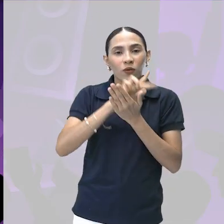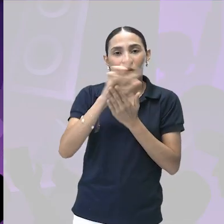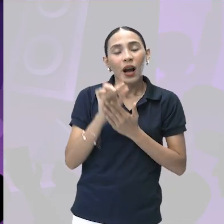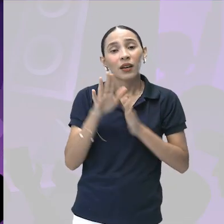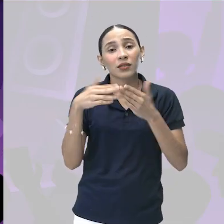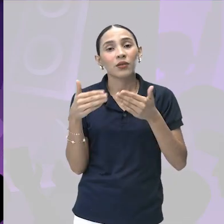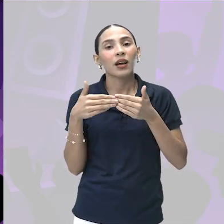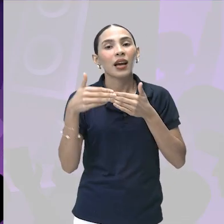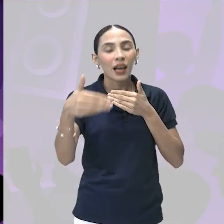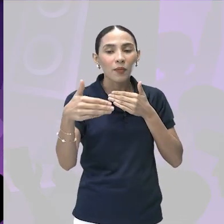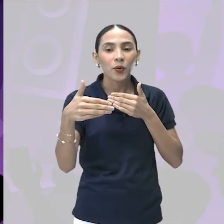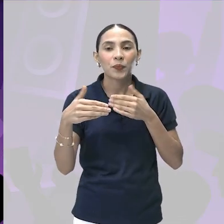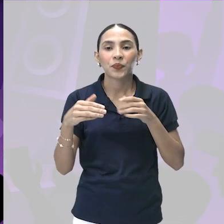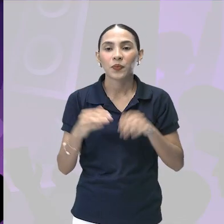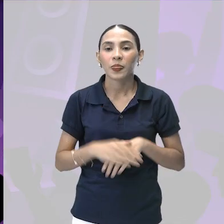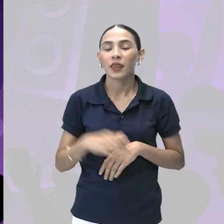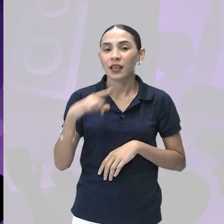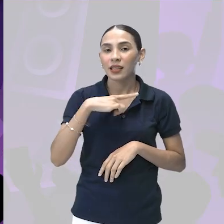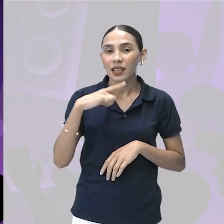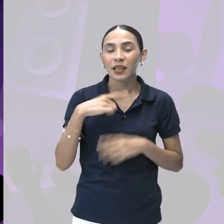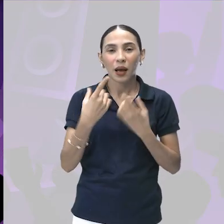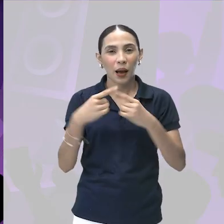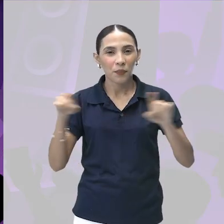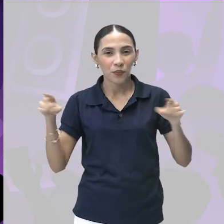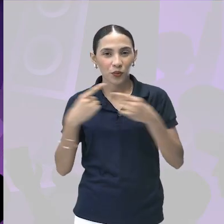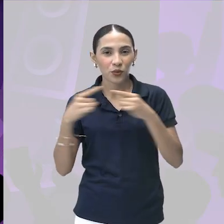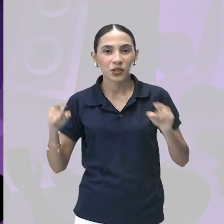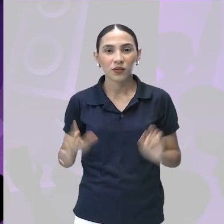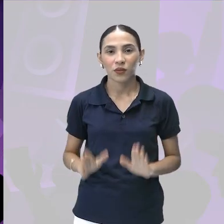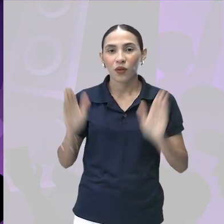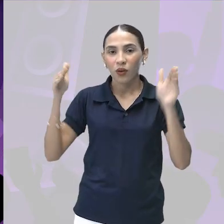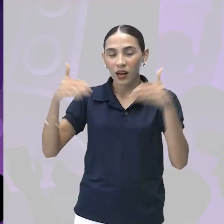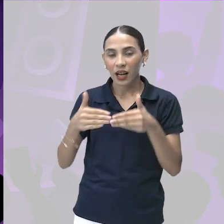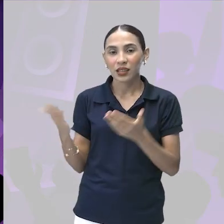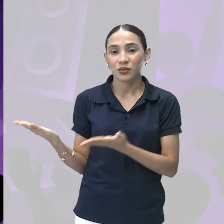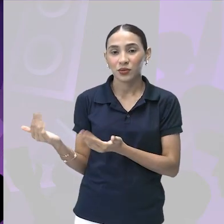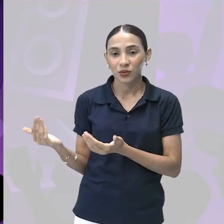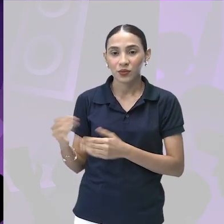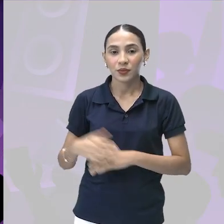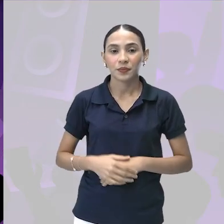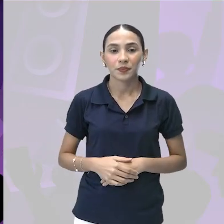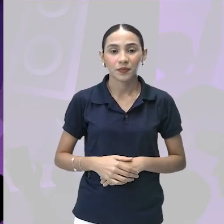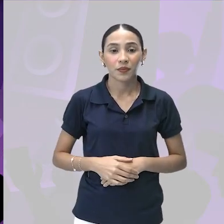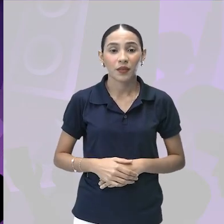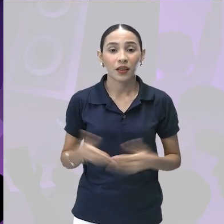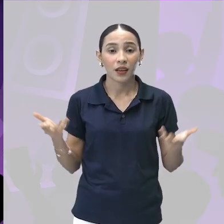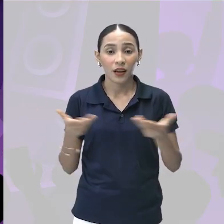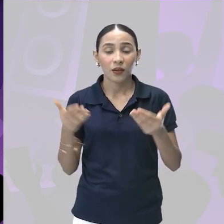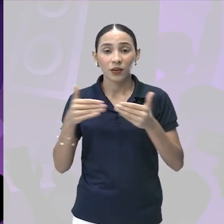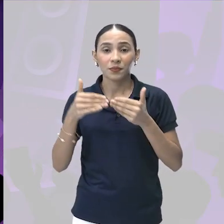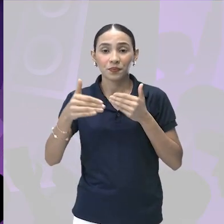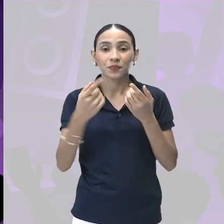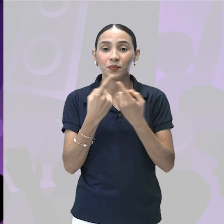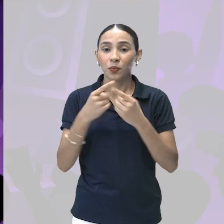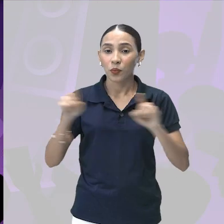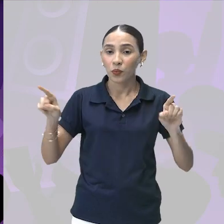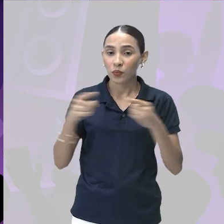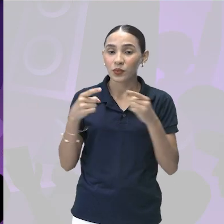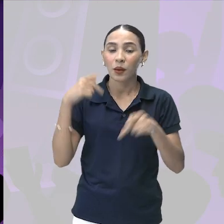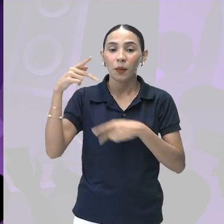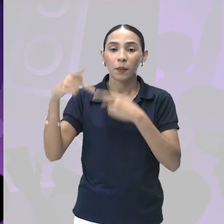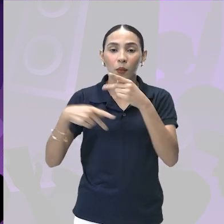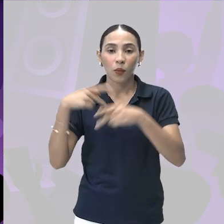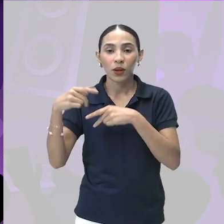Então, desde essa época aí que existem as músicas voltadas para os adolescentes. Então, vamos agora à música popular